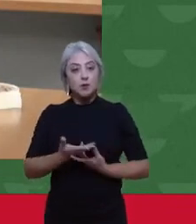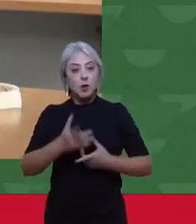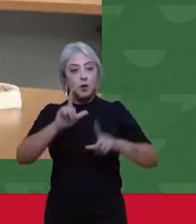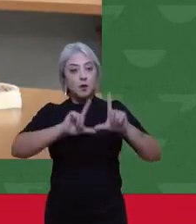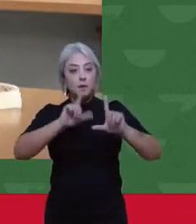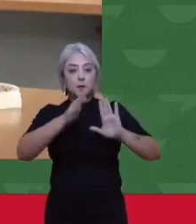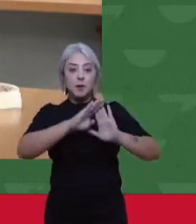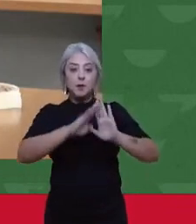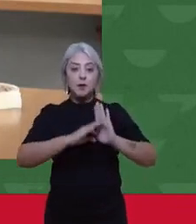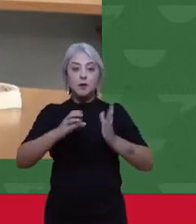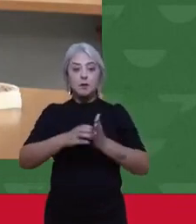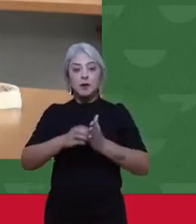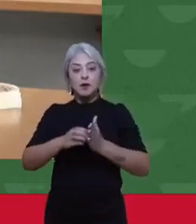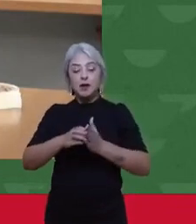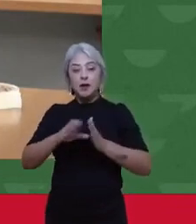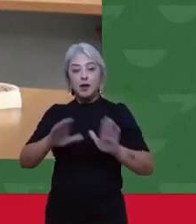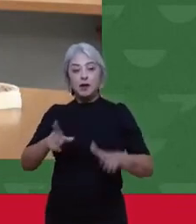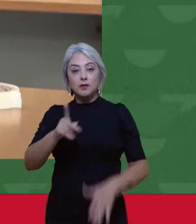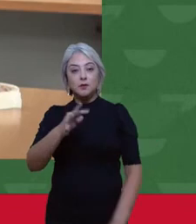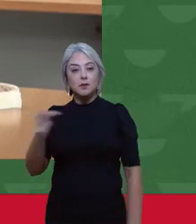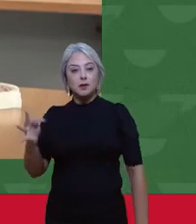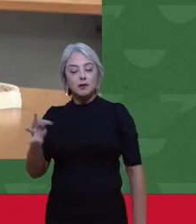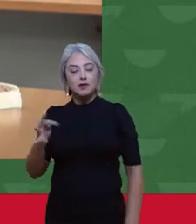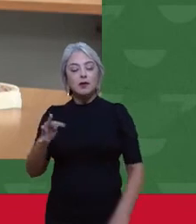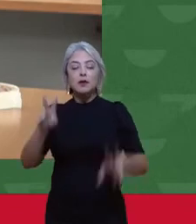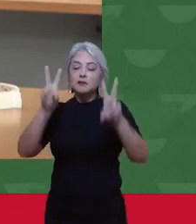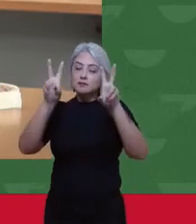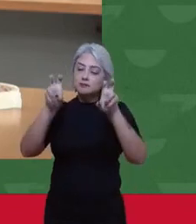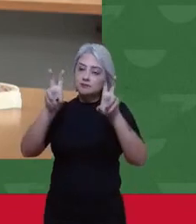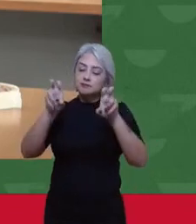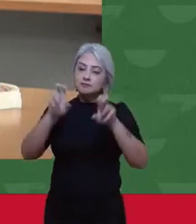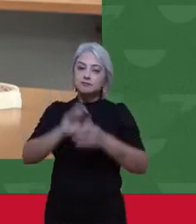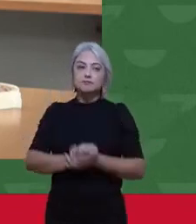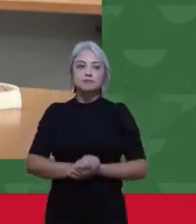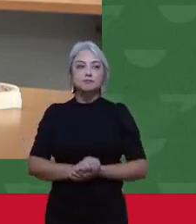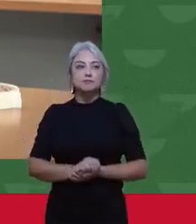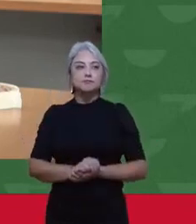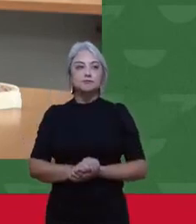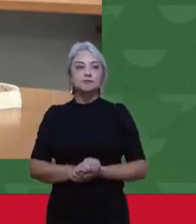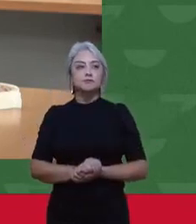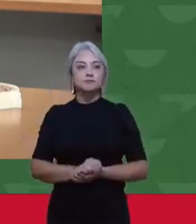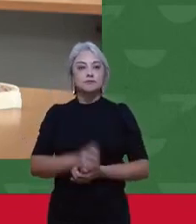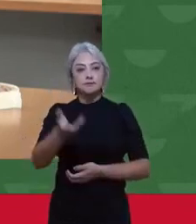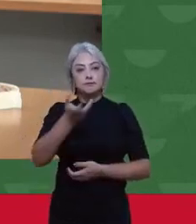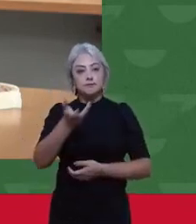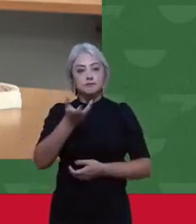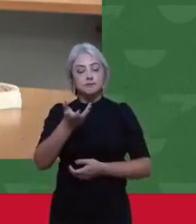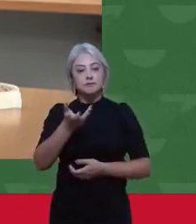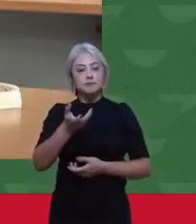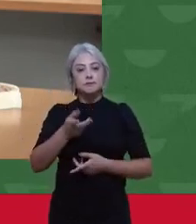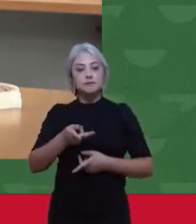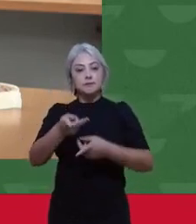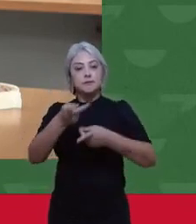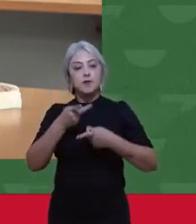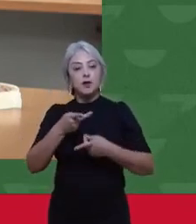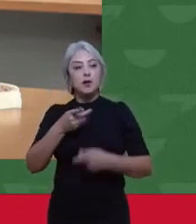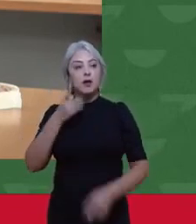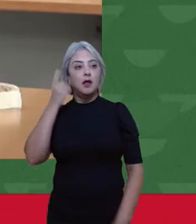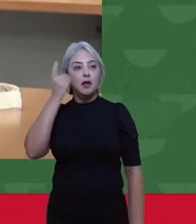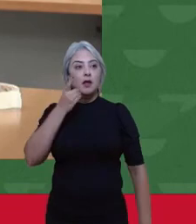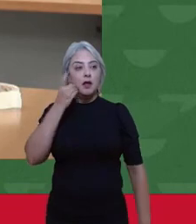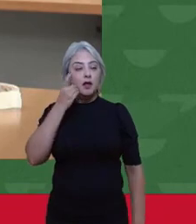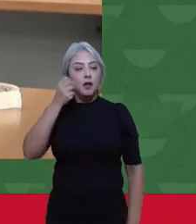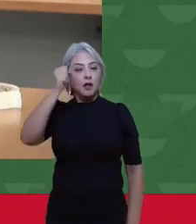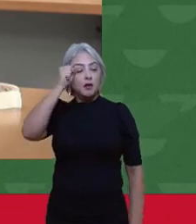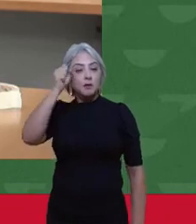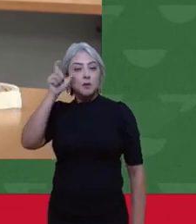da nossa bancada do PT, a esse tema. E para isso, eu quero convidar a deputada Maria